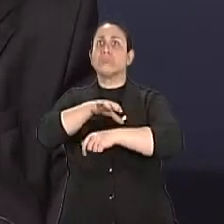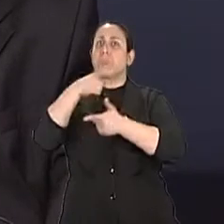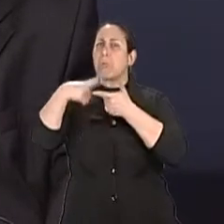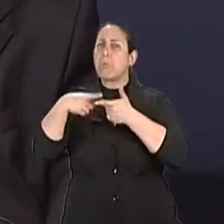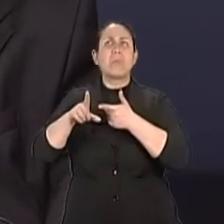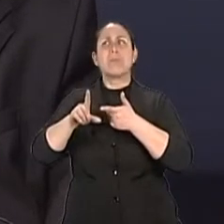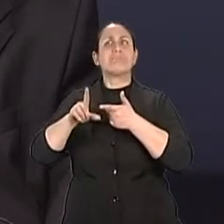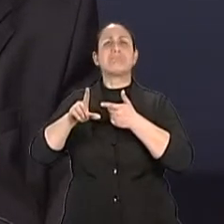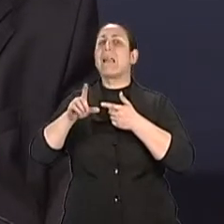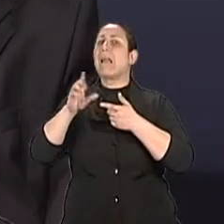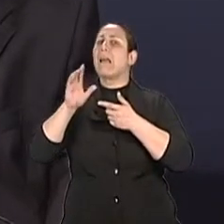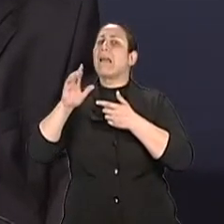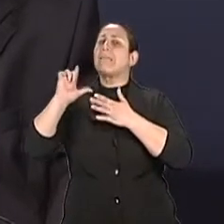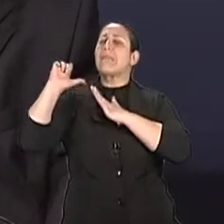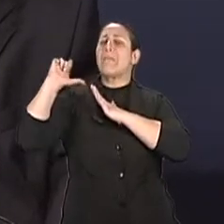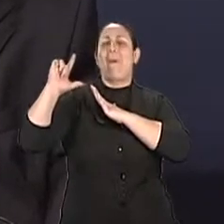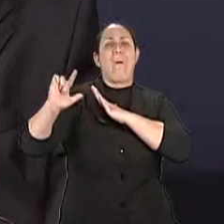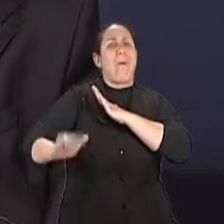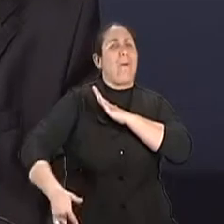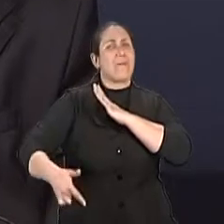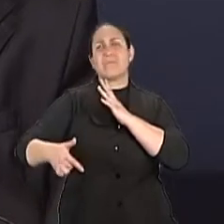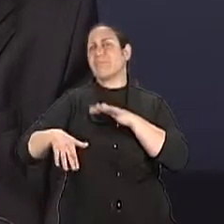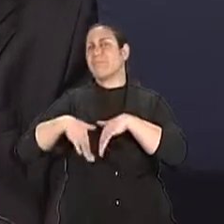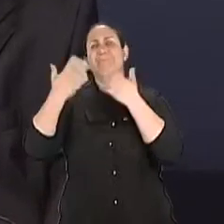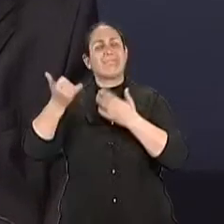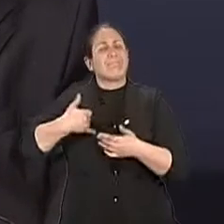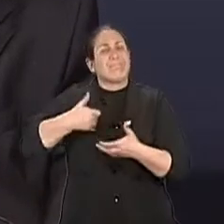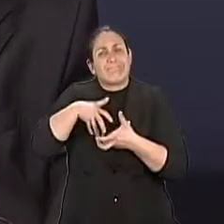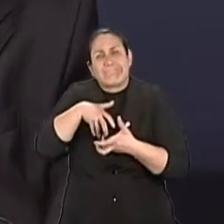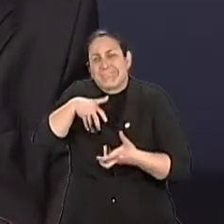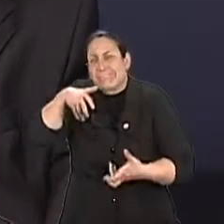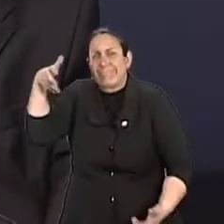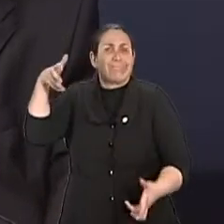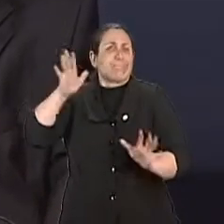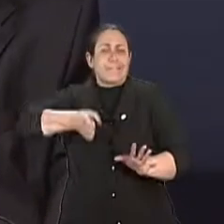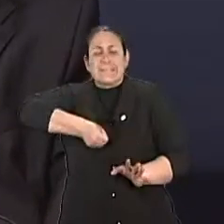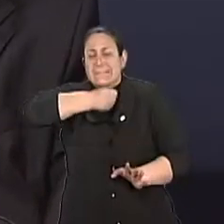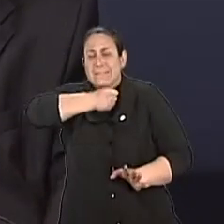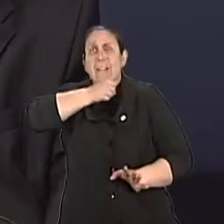aparece numa idade mais avançada. Hoje se começa a ter preocupações com homens a partir